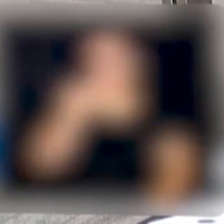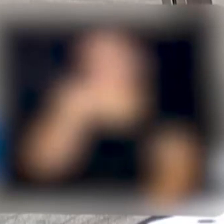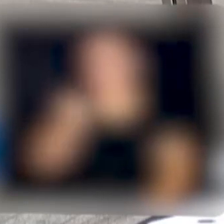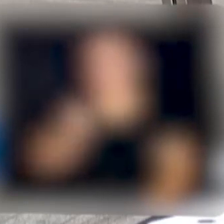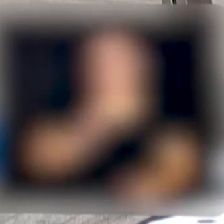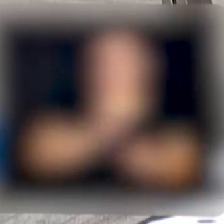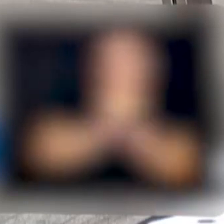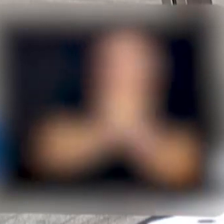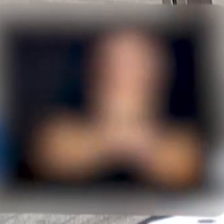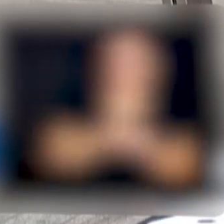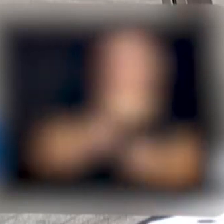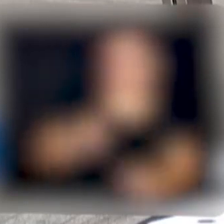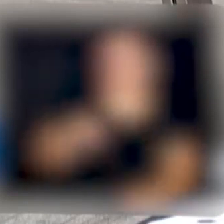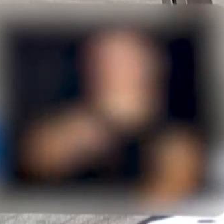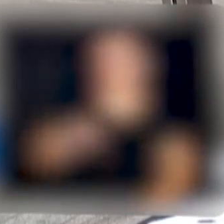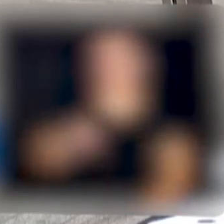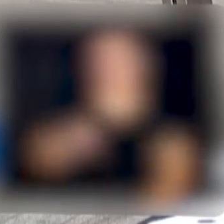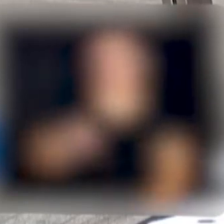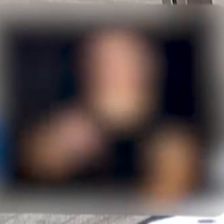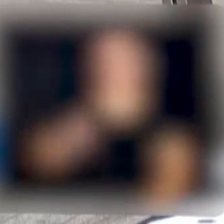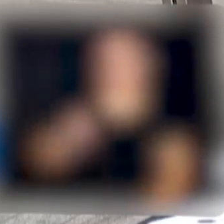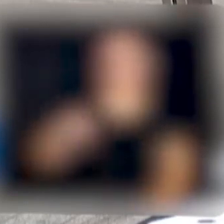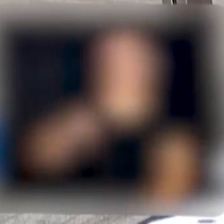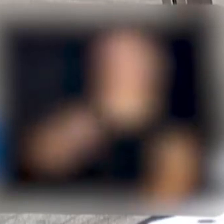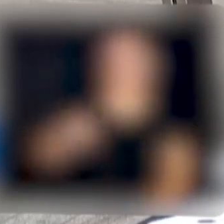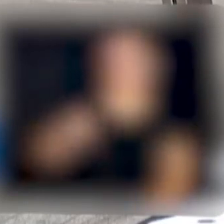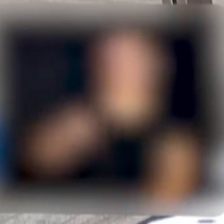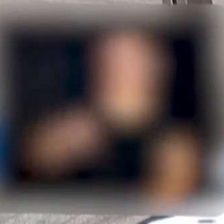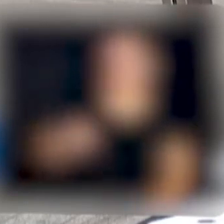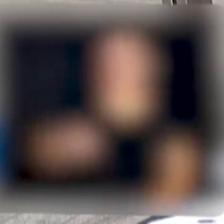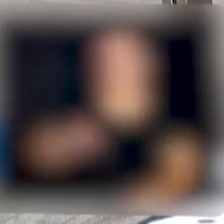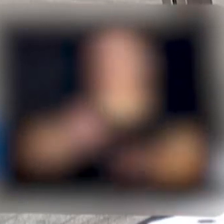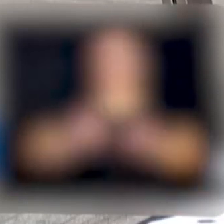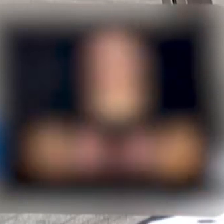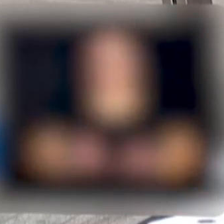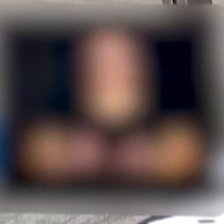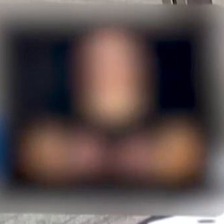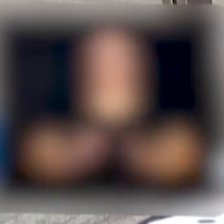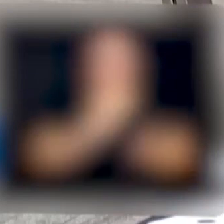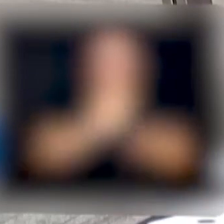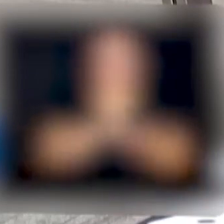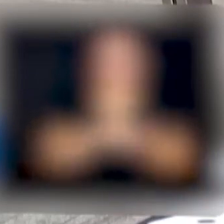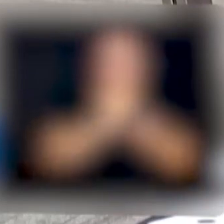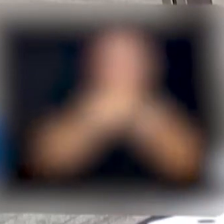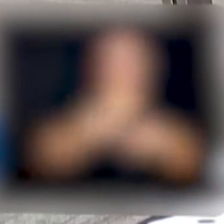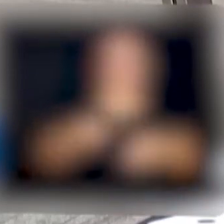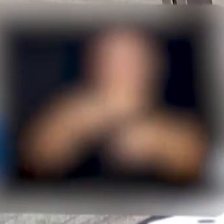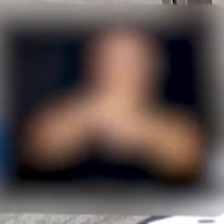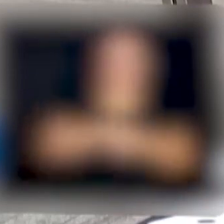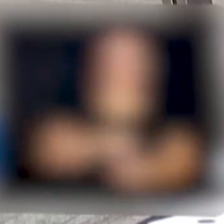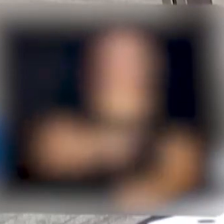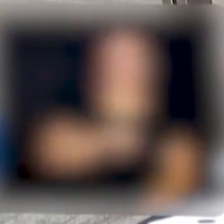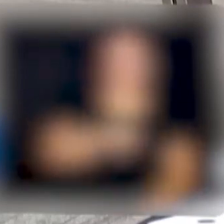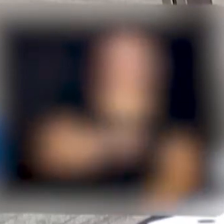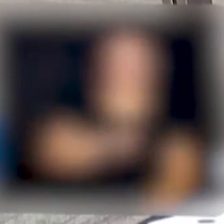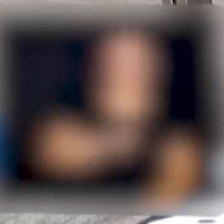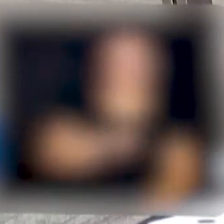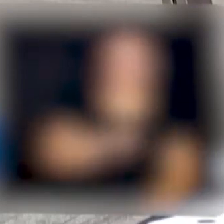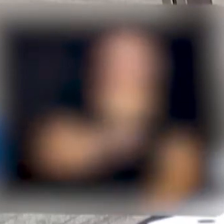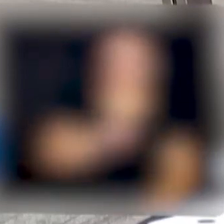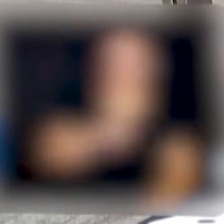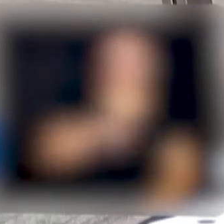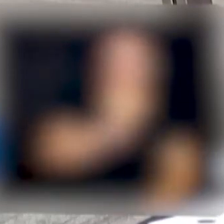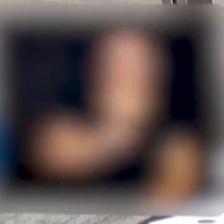o termo de vale transporte. Porém, o secretário nos explicou que dentro da carteira do Vale Transporte, do bilhete único, o